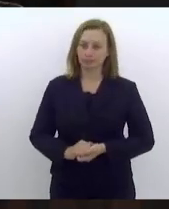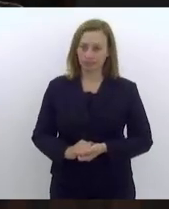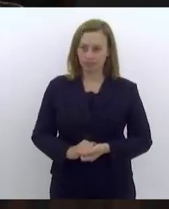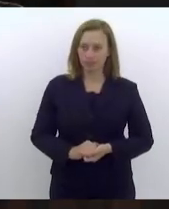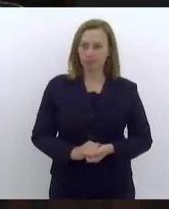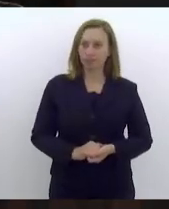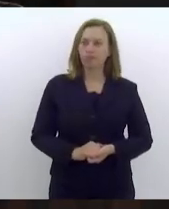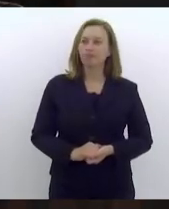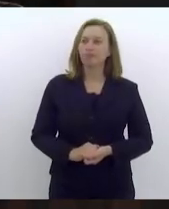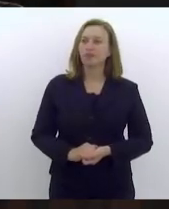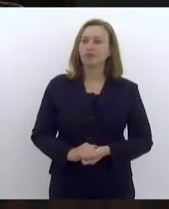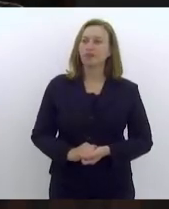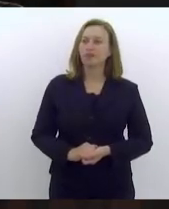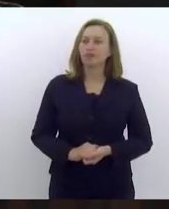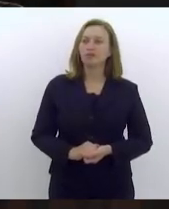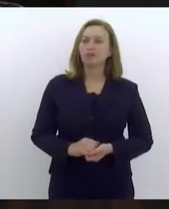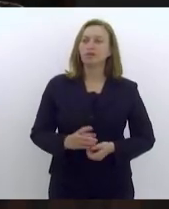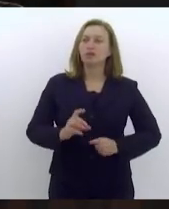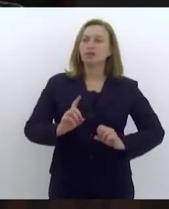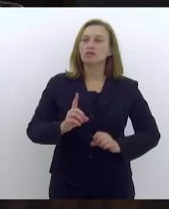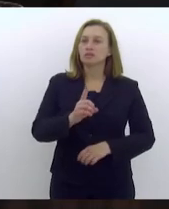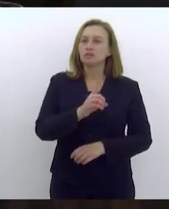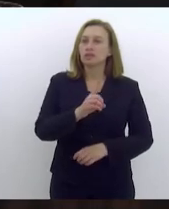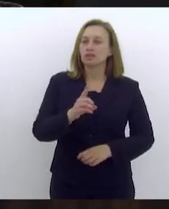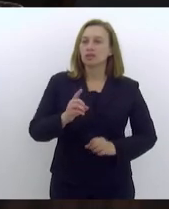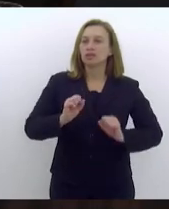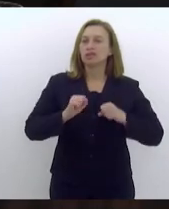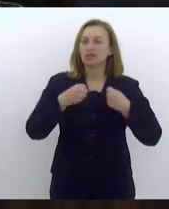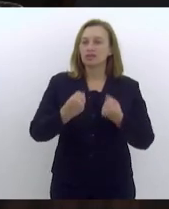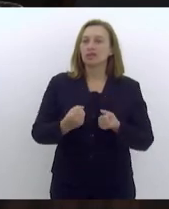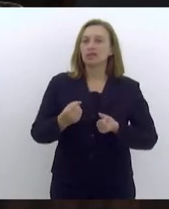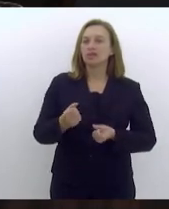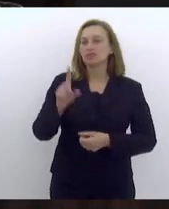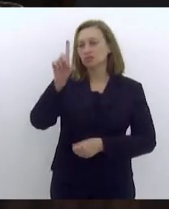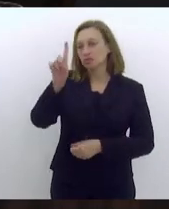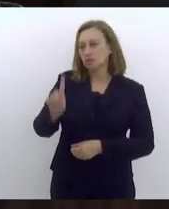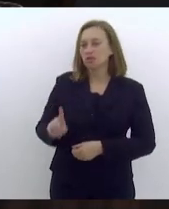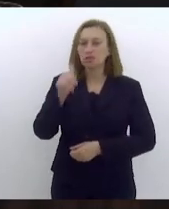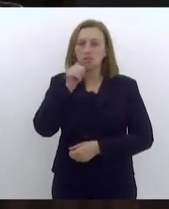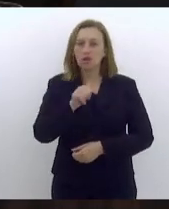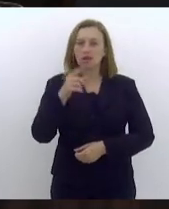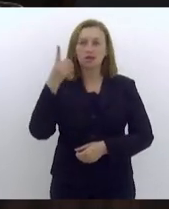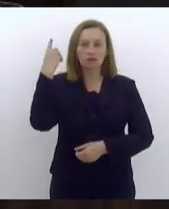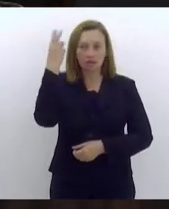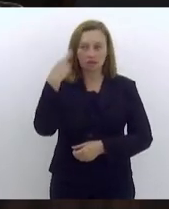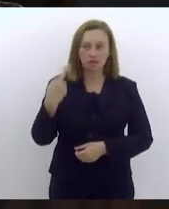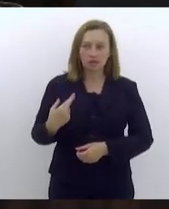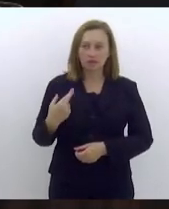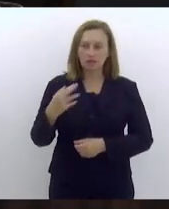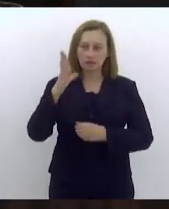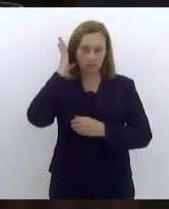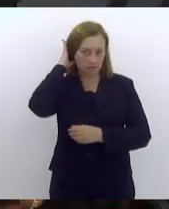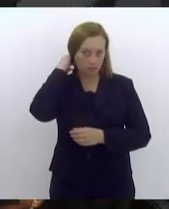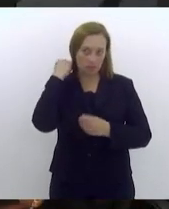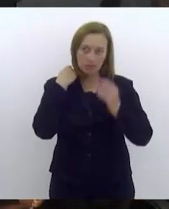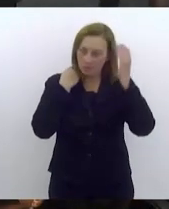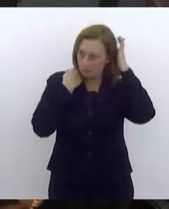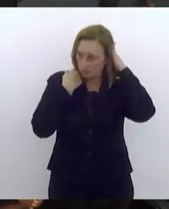emitir parecer pela defesa do direito da mulher, deputada Renata Souza.